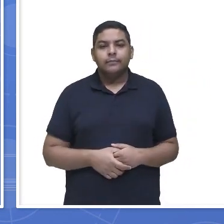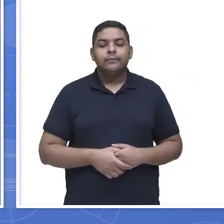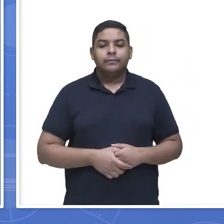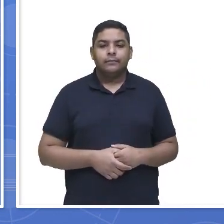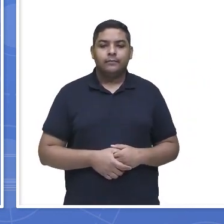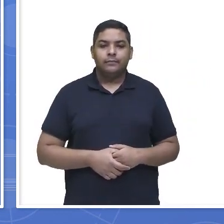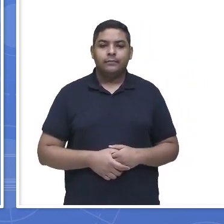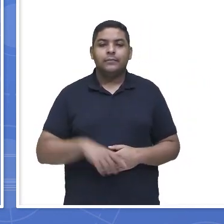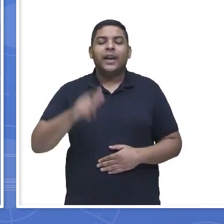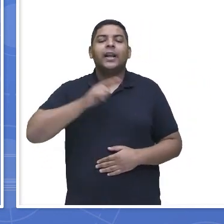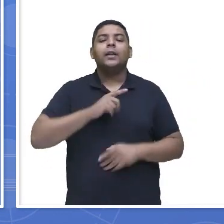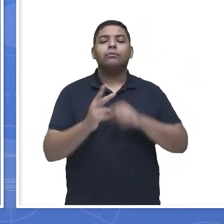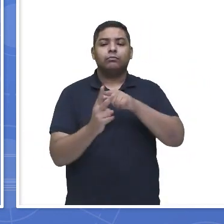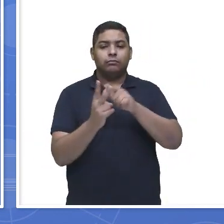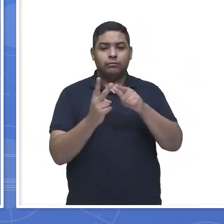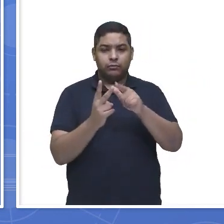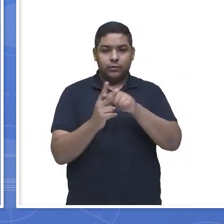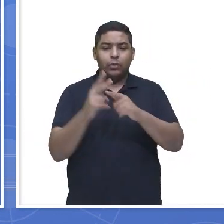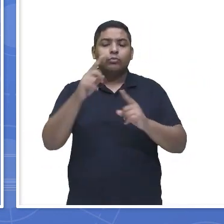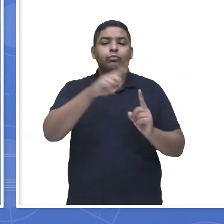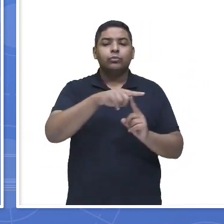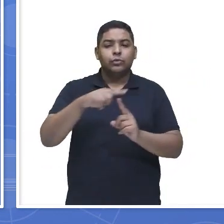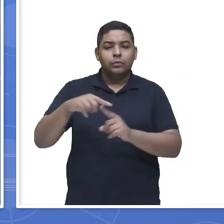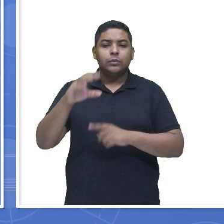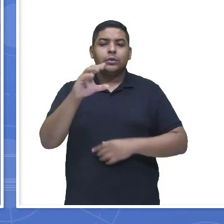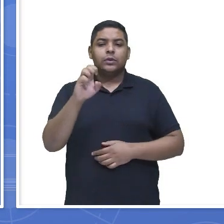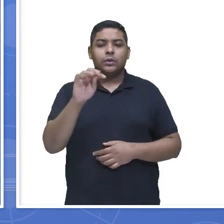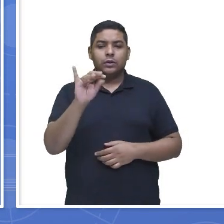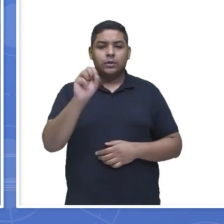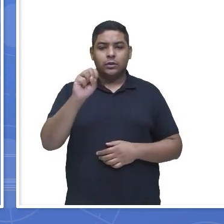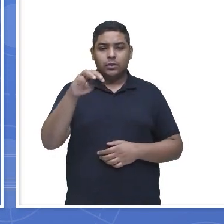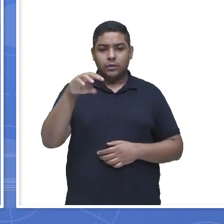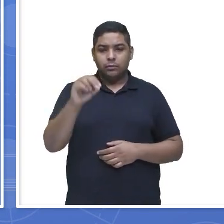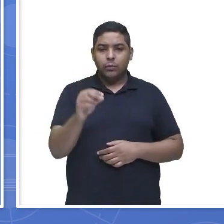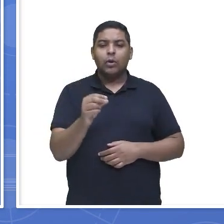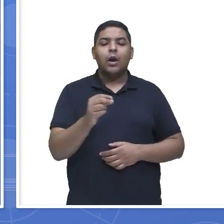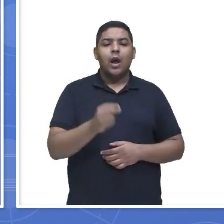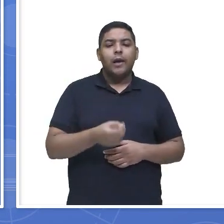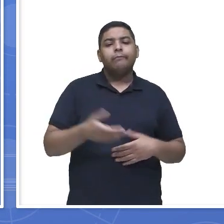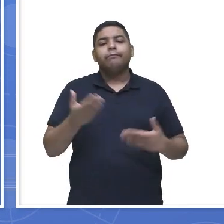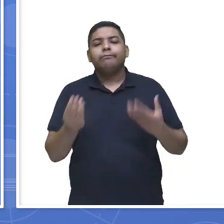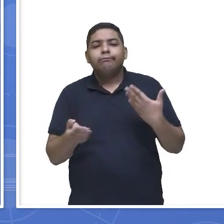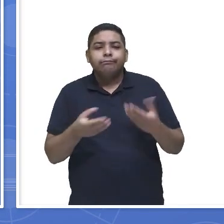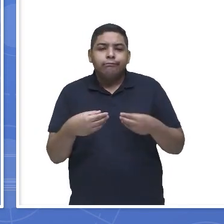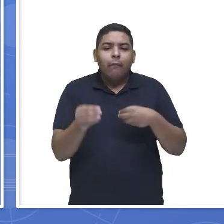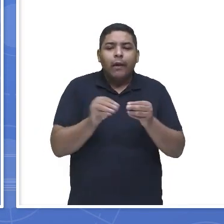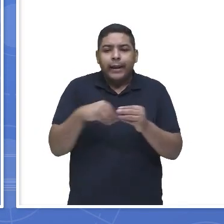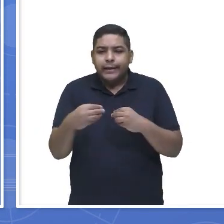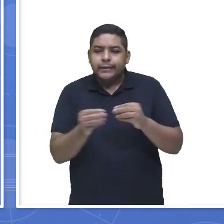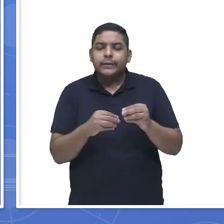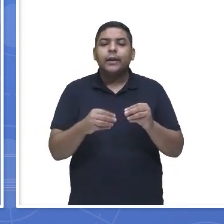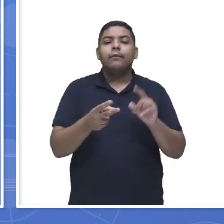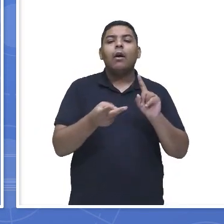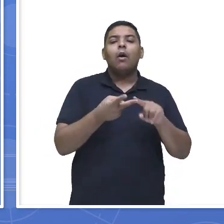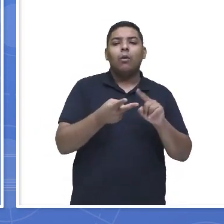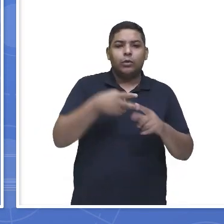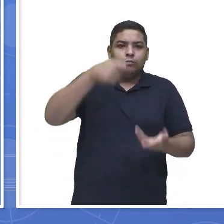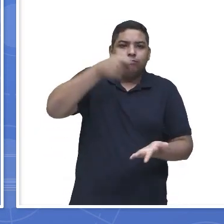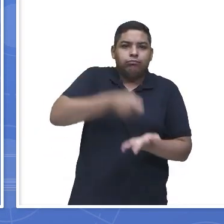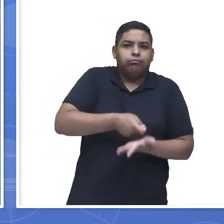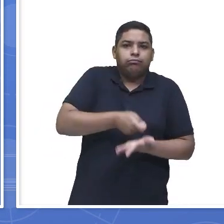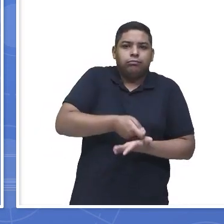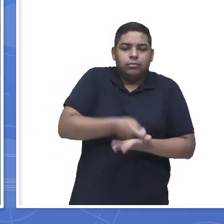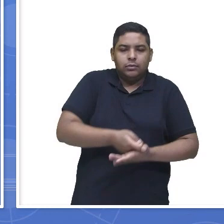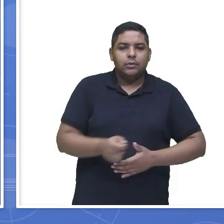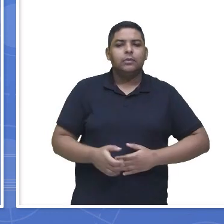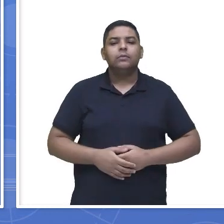que existe dois tipos de ceticismo, um mais radical, o outro nem tanto, mas mesmo assim eles criam sempre essa ideia de que